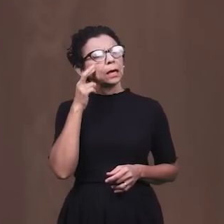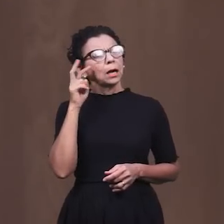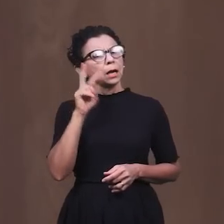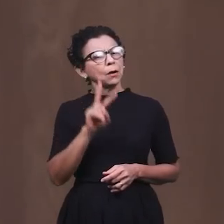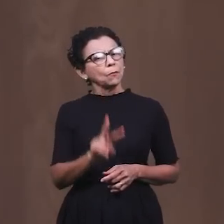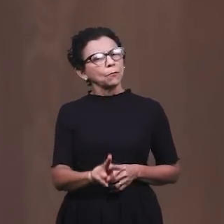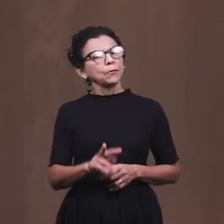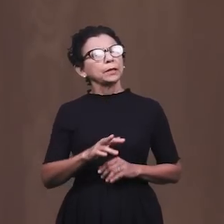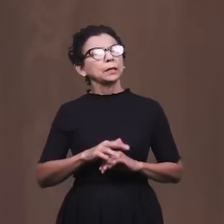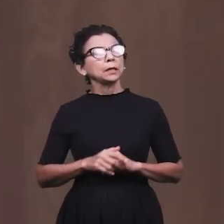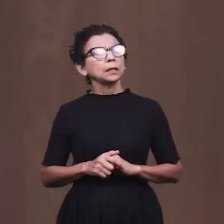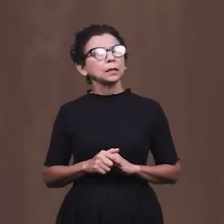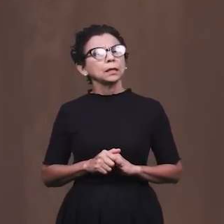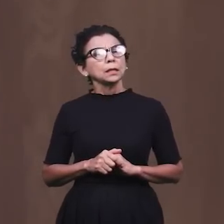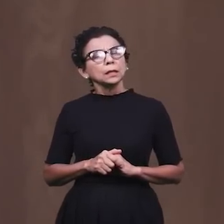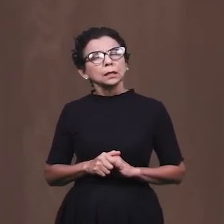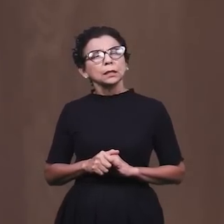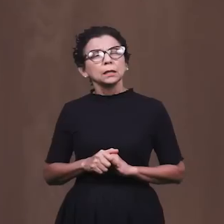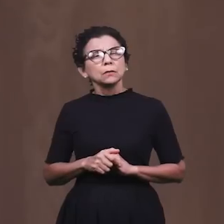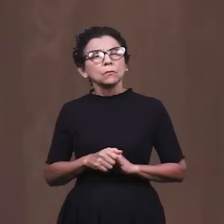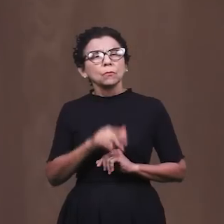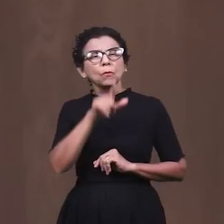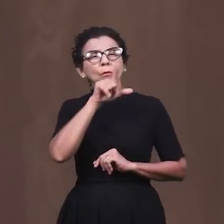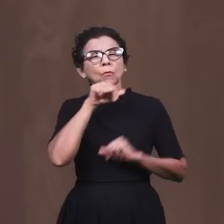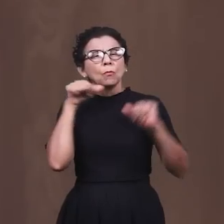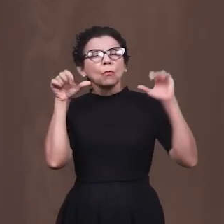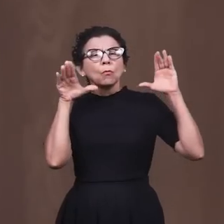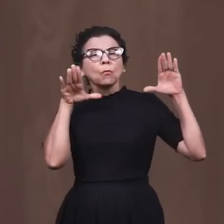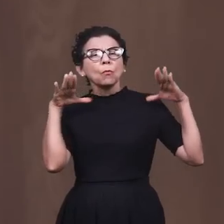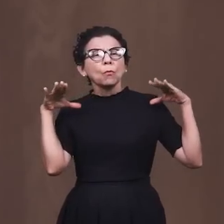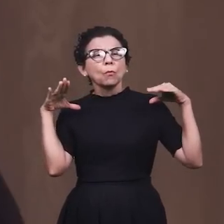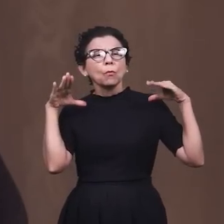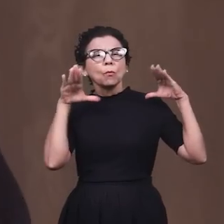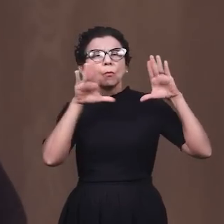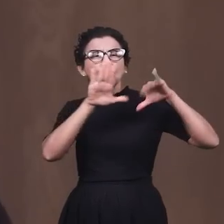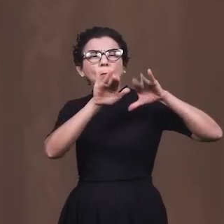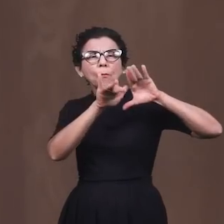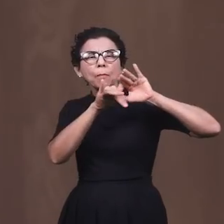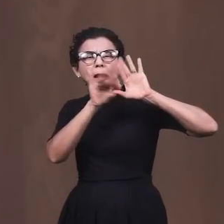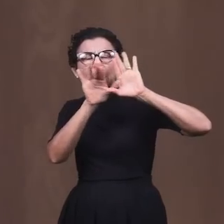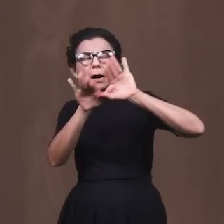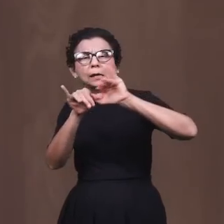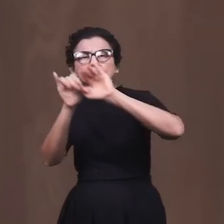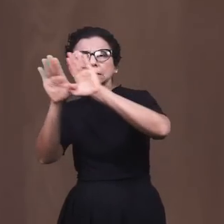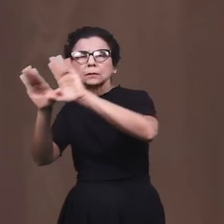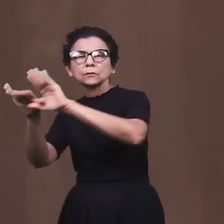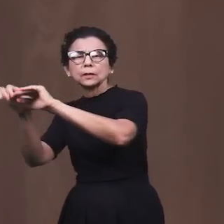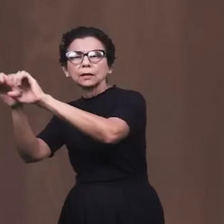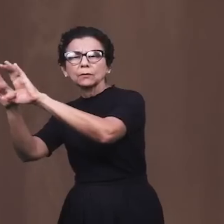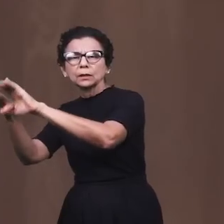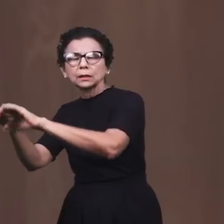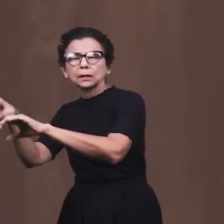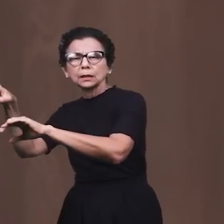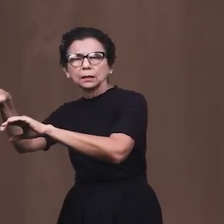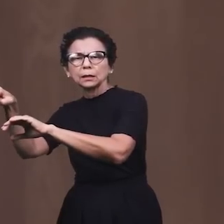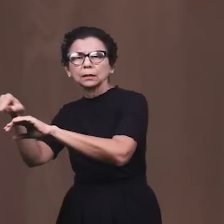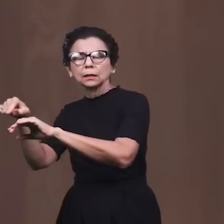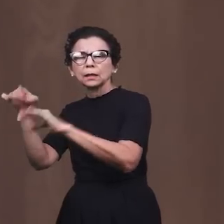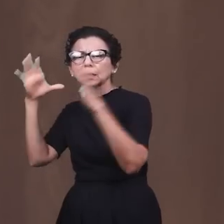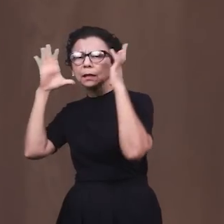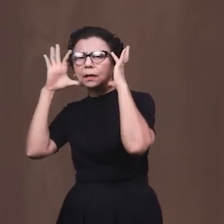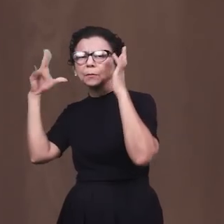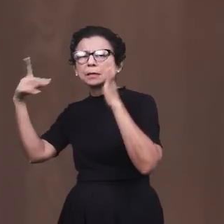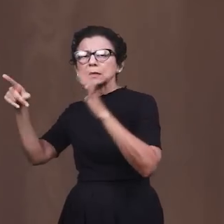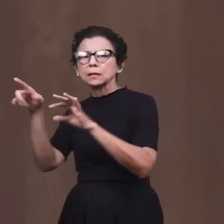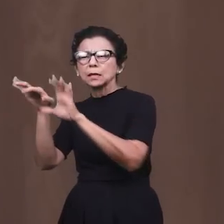um pássaro de cor escura pousava na cabeça dele, fazia ninho na cabeça dele. Bom, entregou o pastor, está